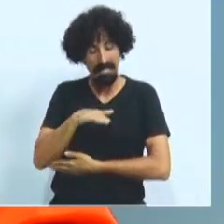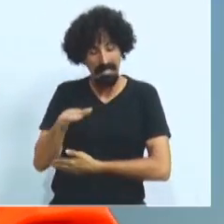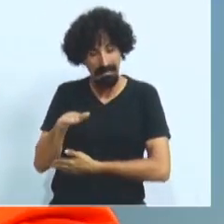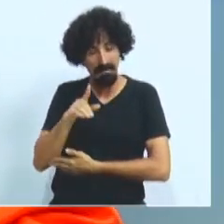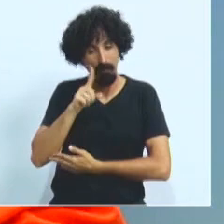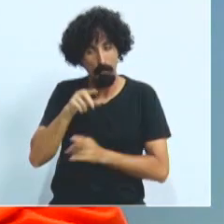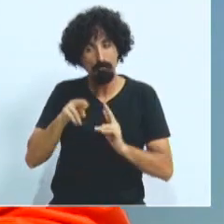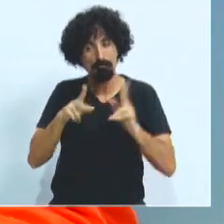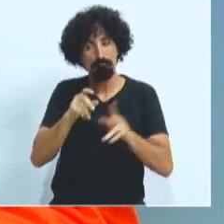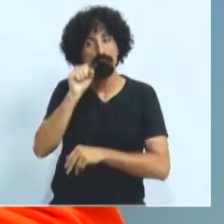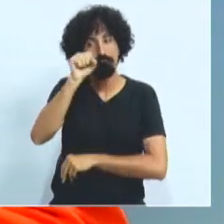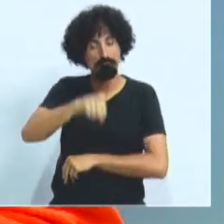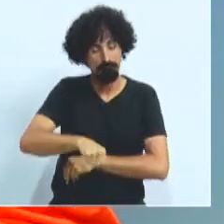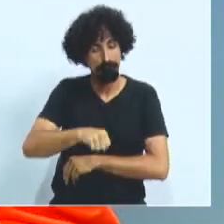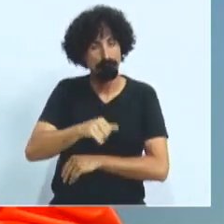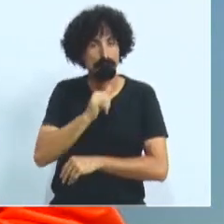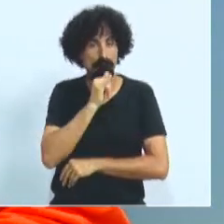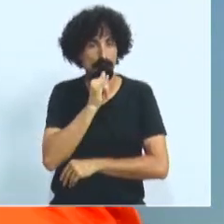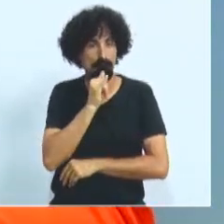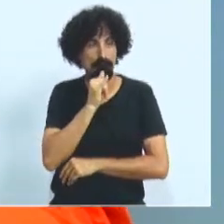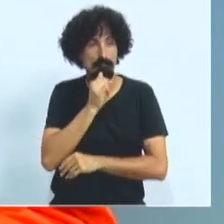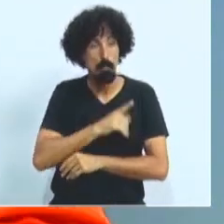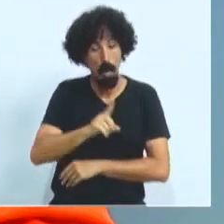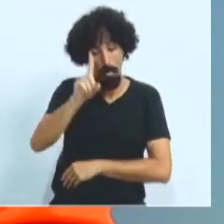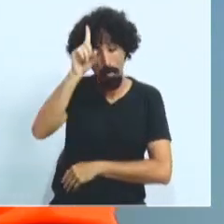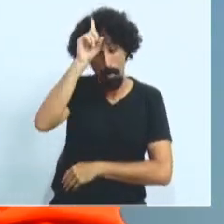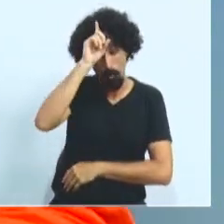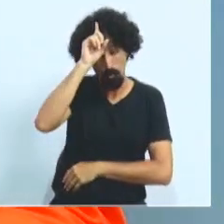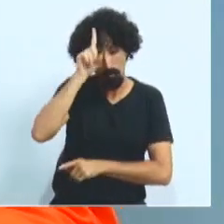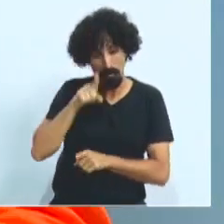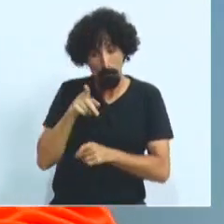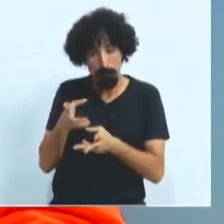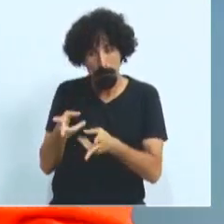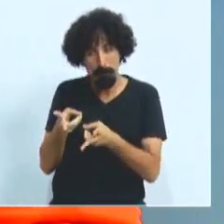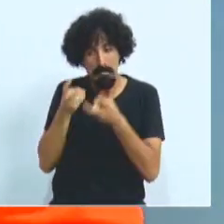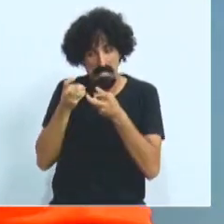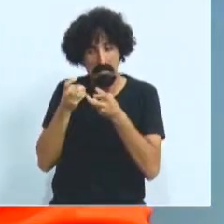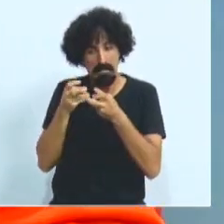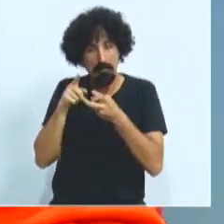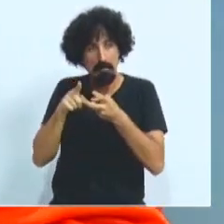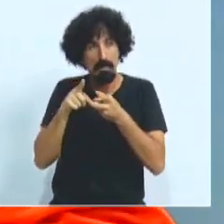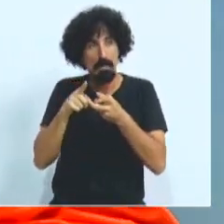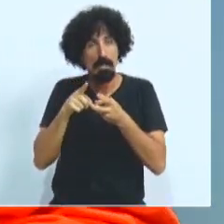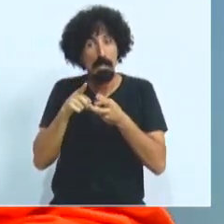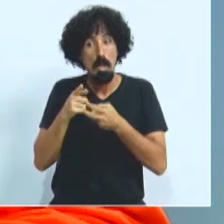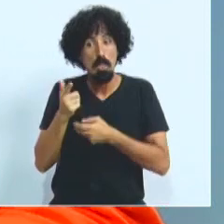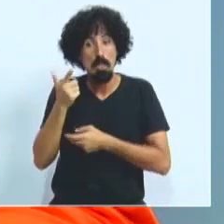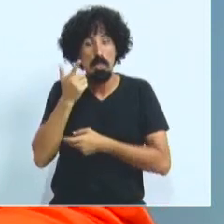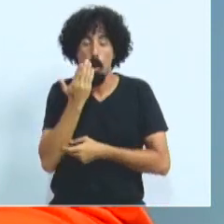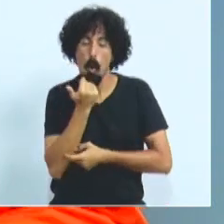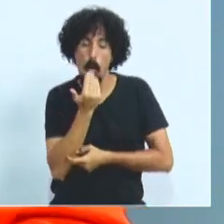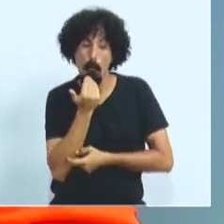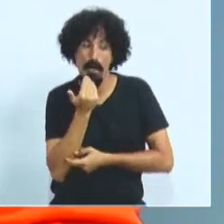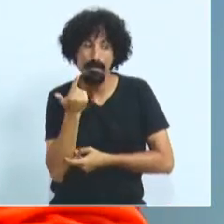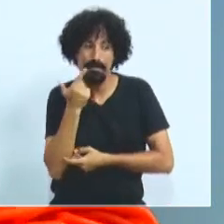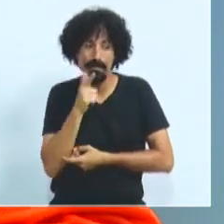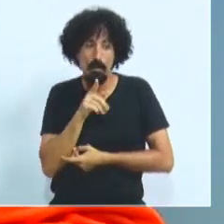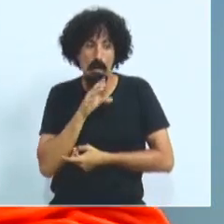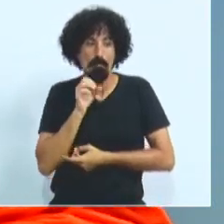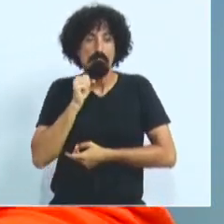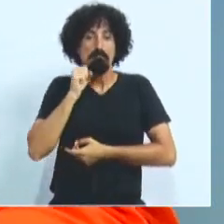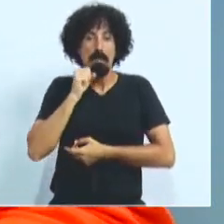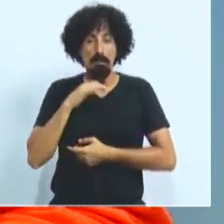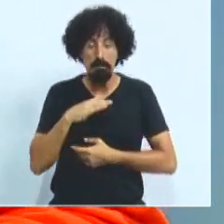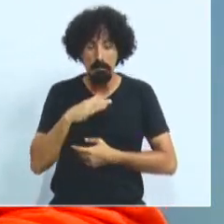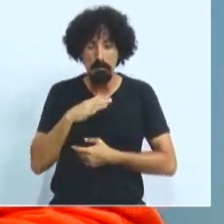gente, no adulto, né, quando você percebe que ele está engasgado, como é que ele demonstra? Se ele está comendo, se ele foi tomar um remédio,